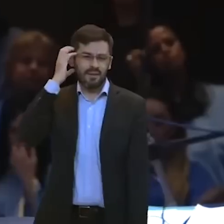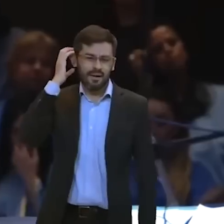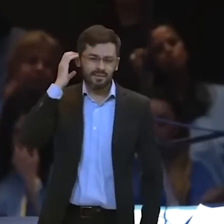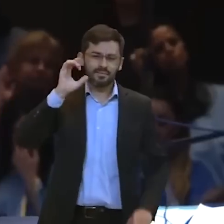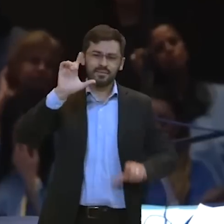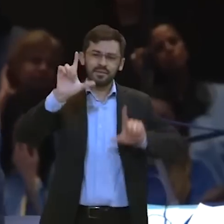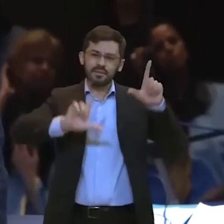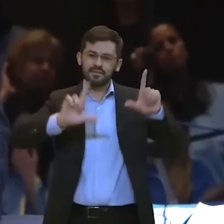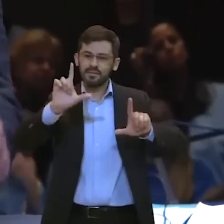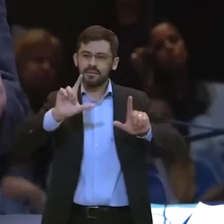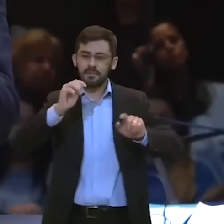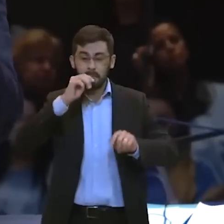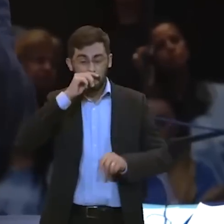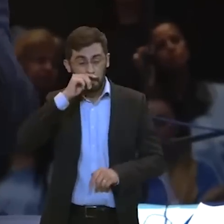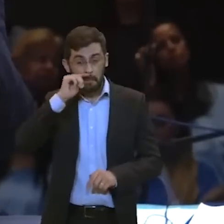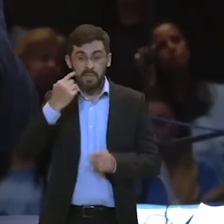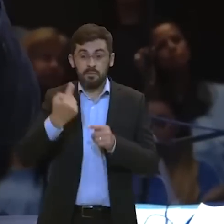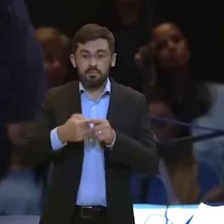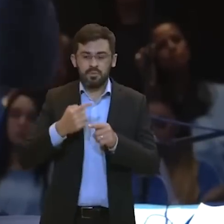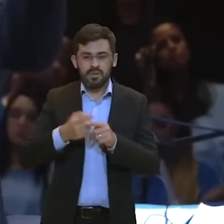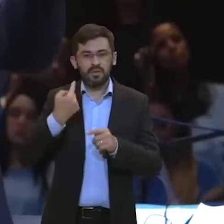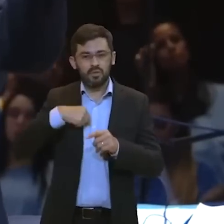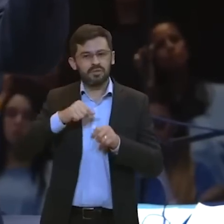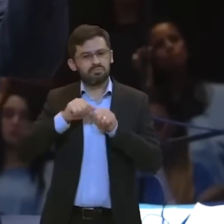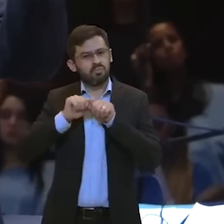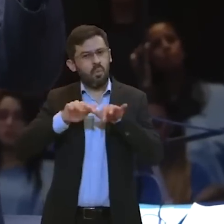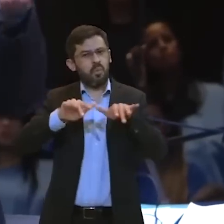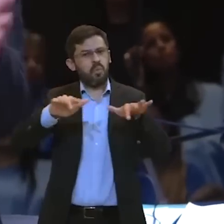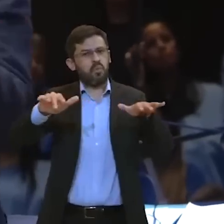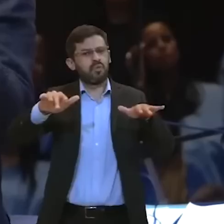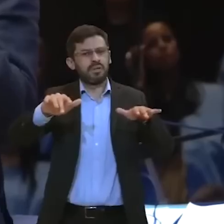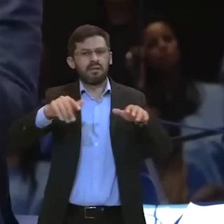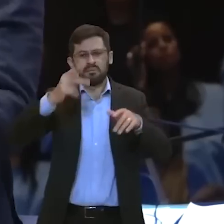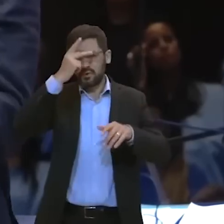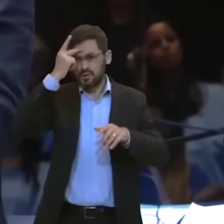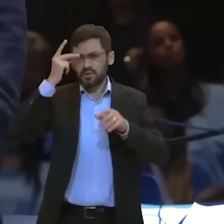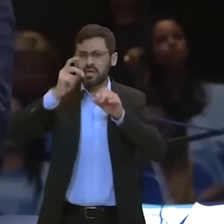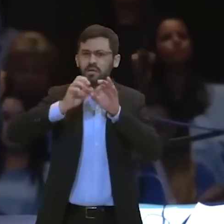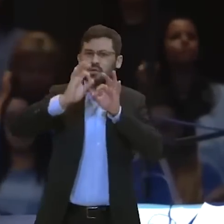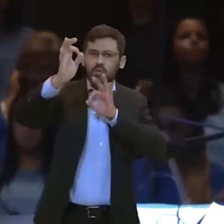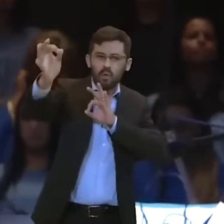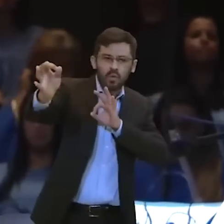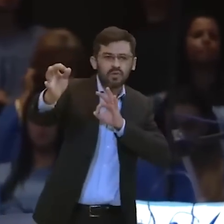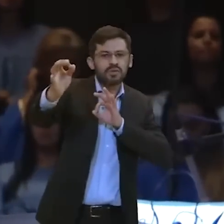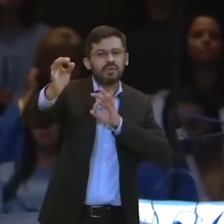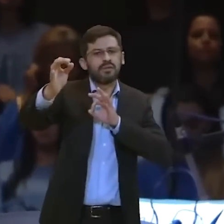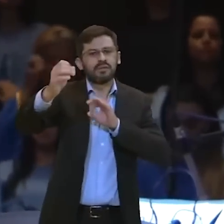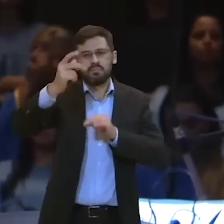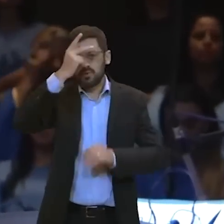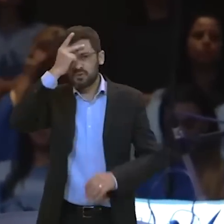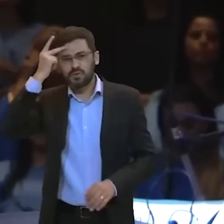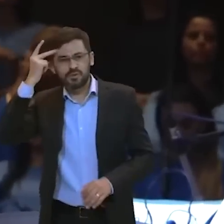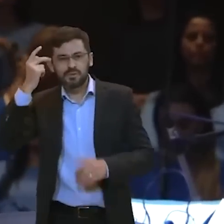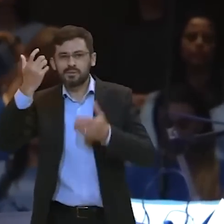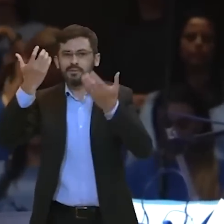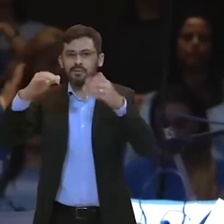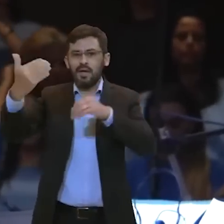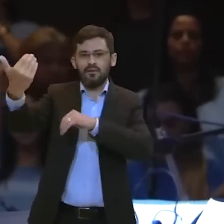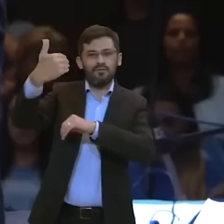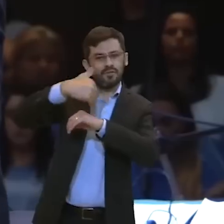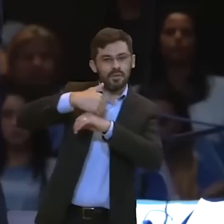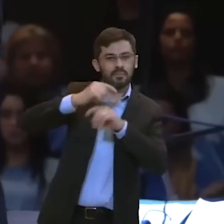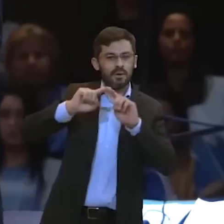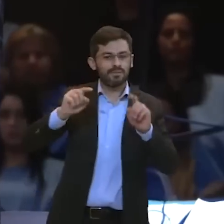televisão, porque a gente invade a casa das pessoas com a palavra de Deus, de gente que não quer ouvir,